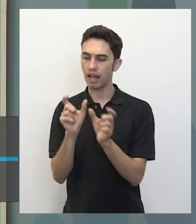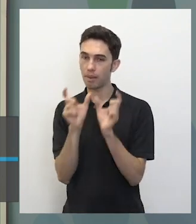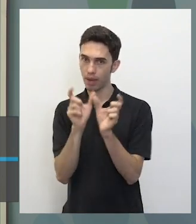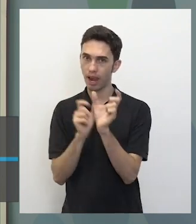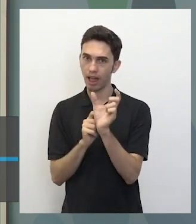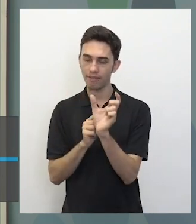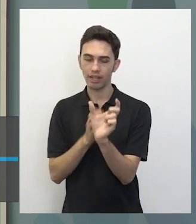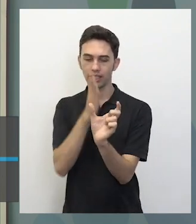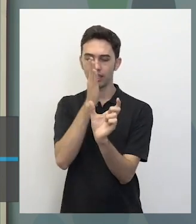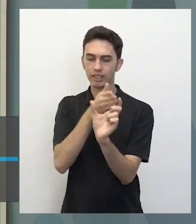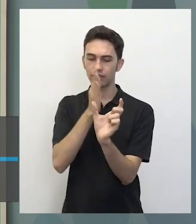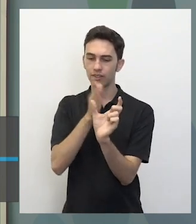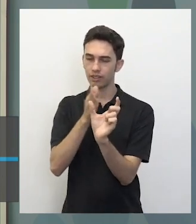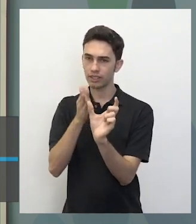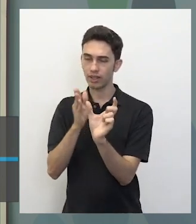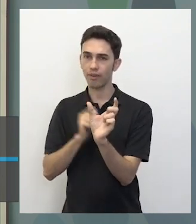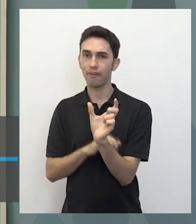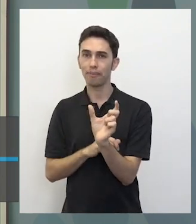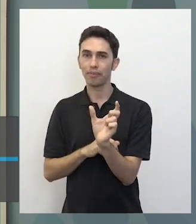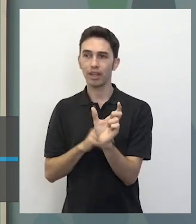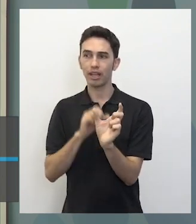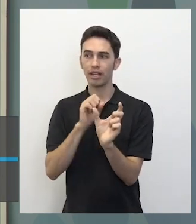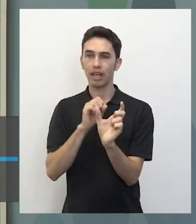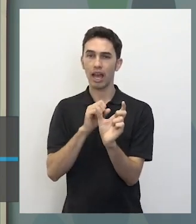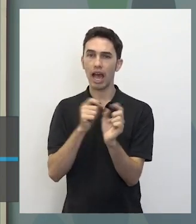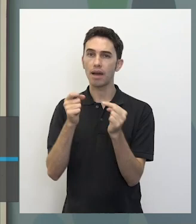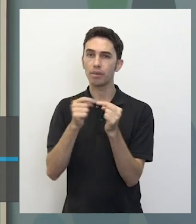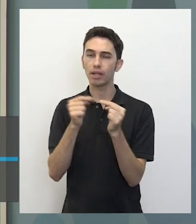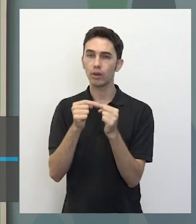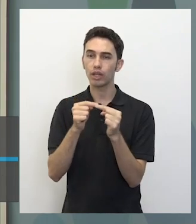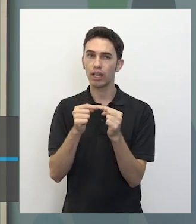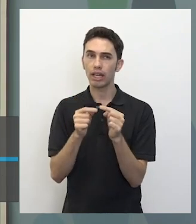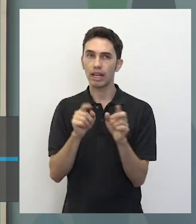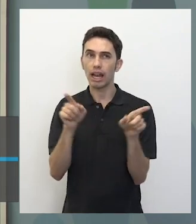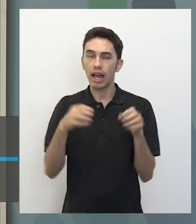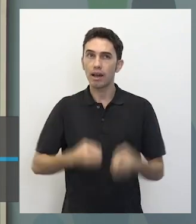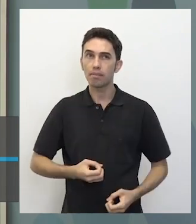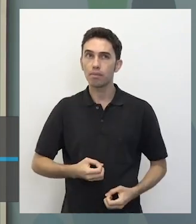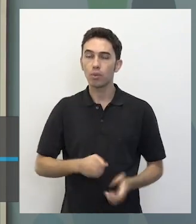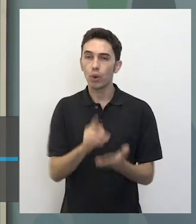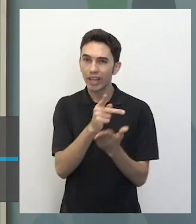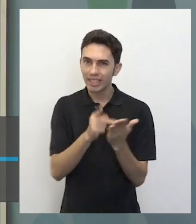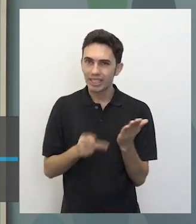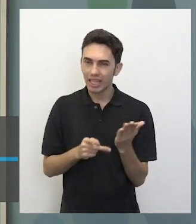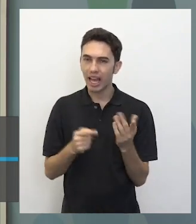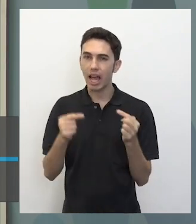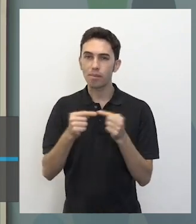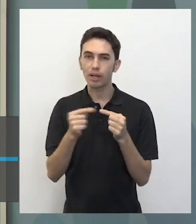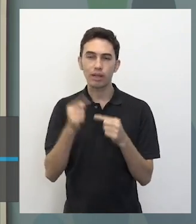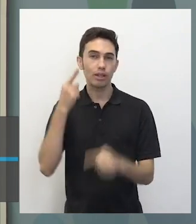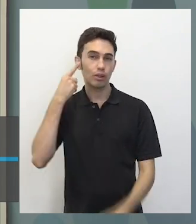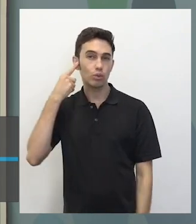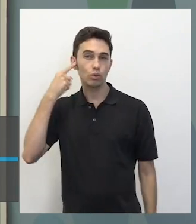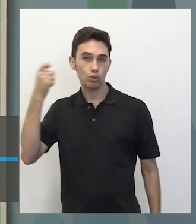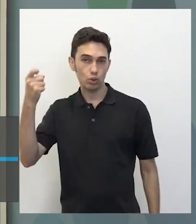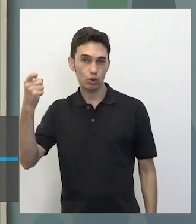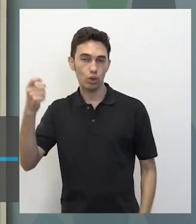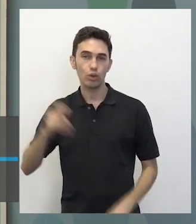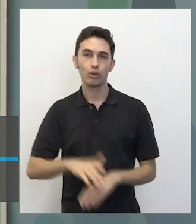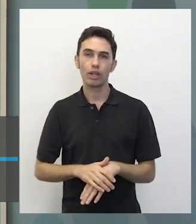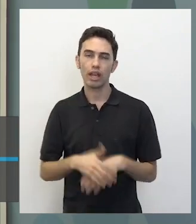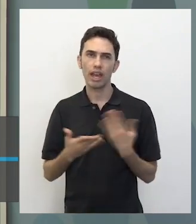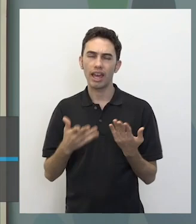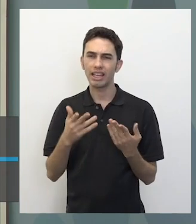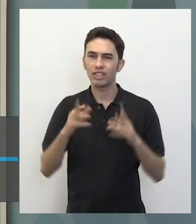na poesia, né, na métrica, é a questão dos sons. Então, é um pouquinho diferente daquela que a gente conhece convencional da língua